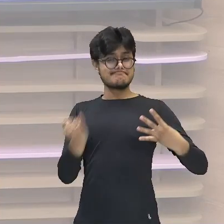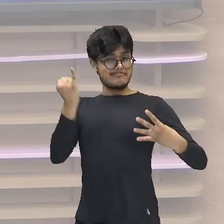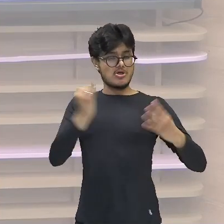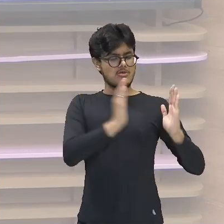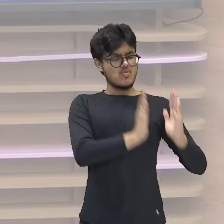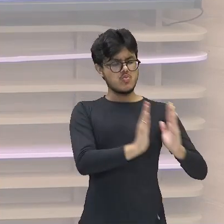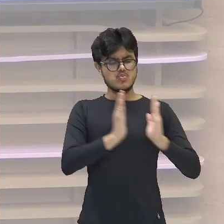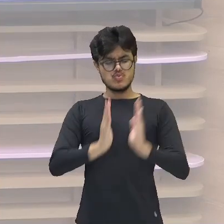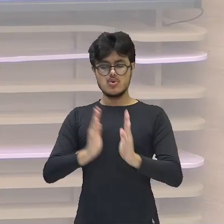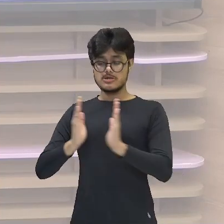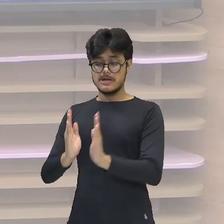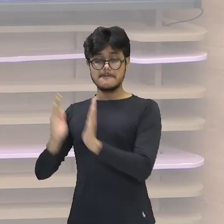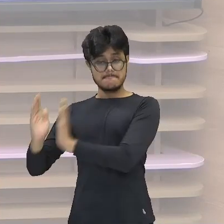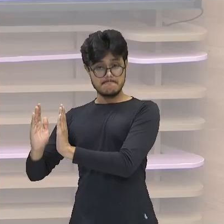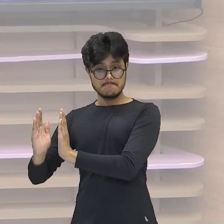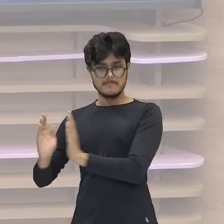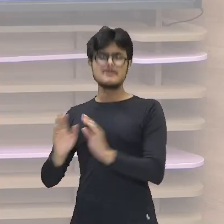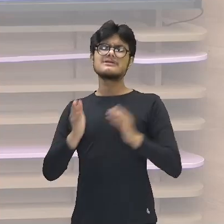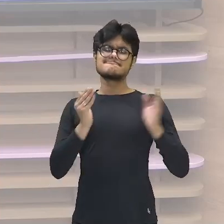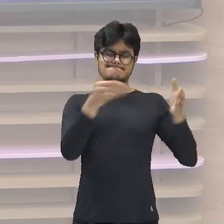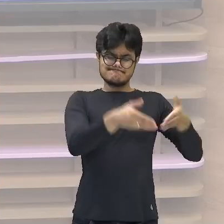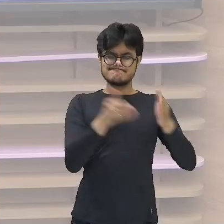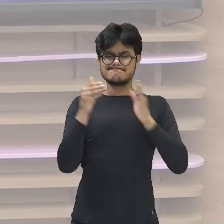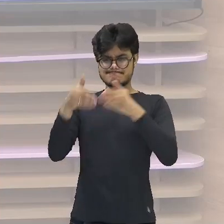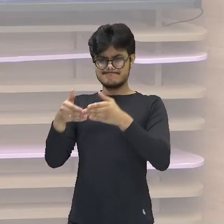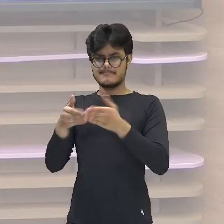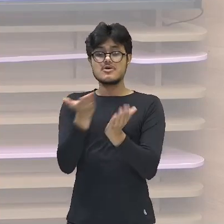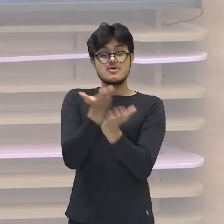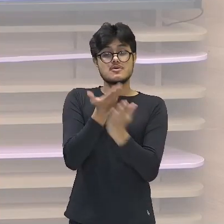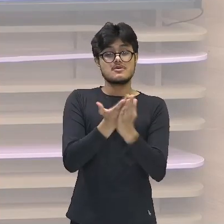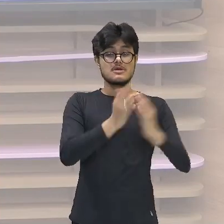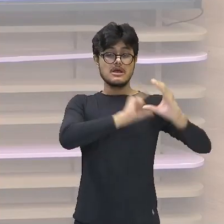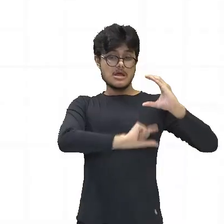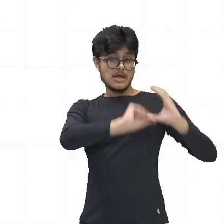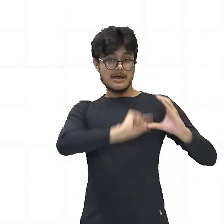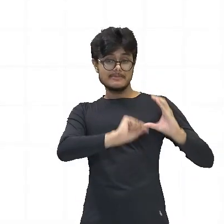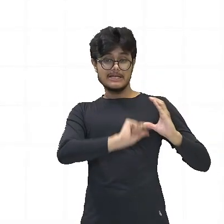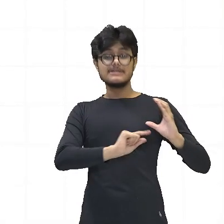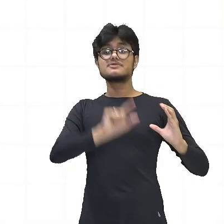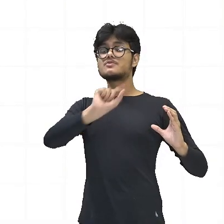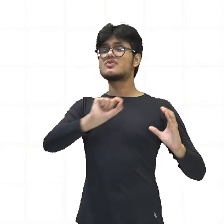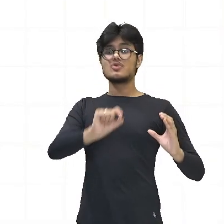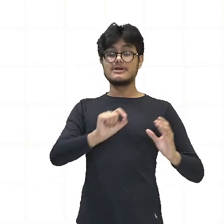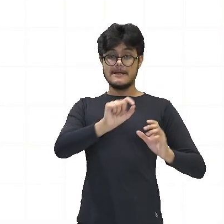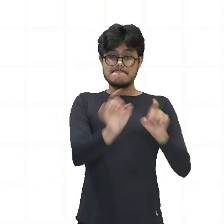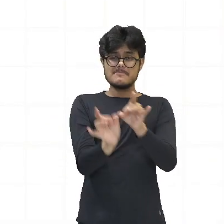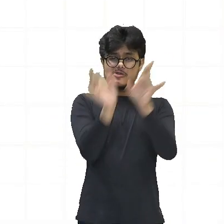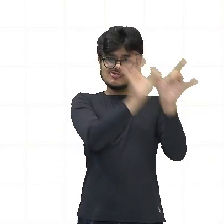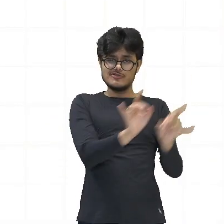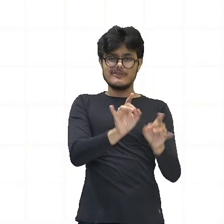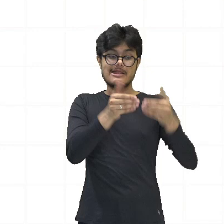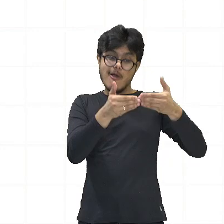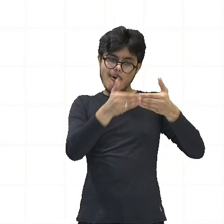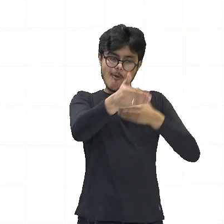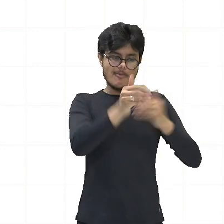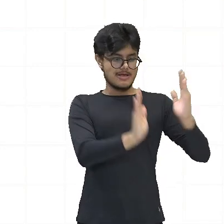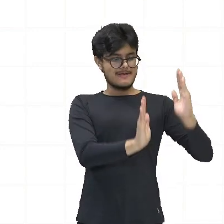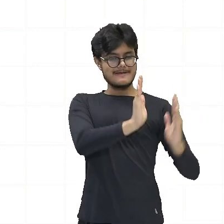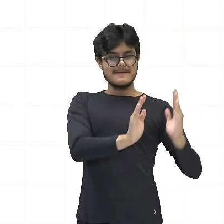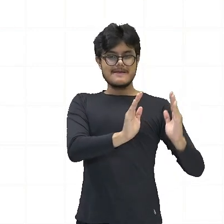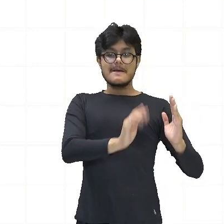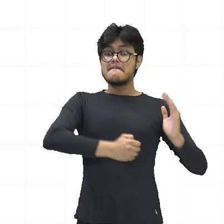do capitalismo. E a gente vai dar uma olhada, né, no capitalismo comercial. A primeira fase aí que caracteriza